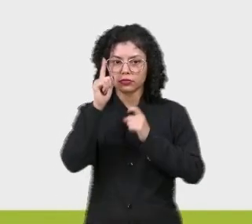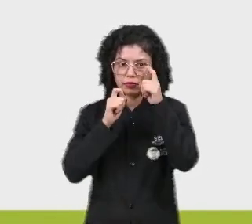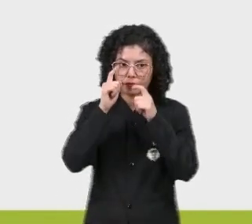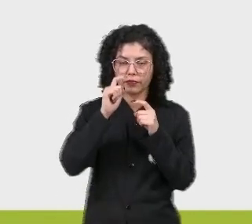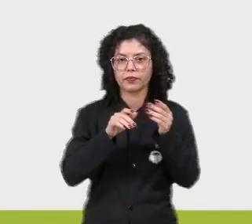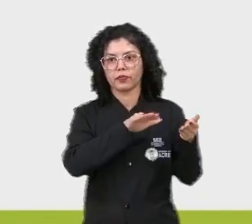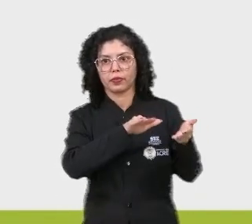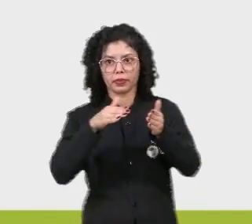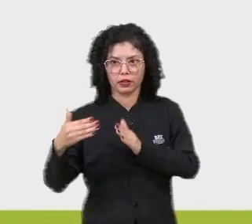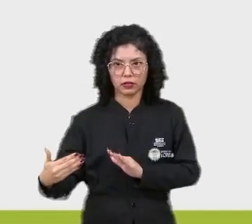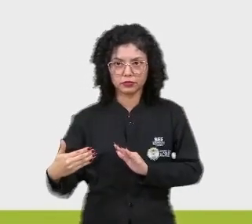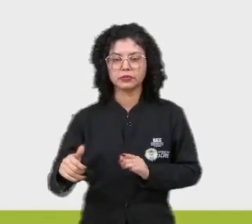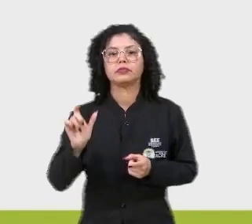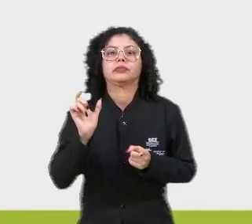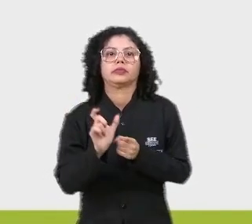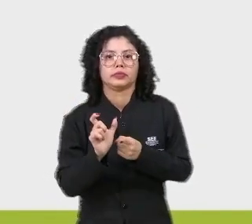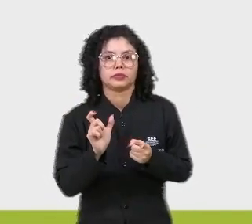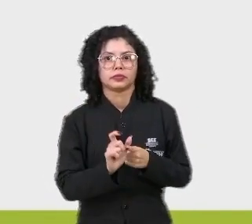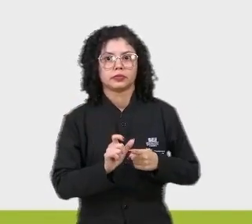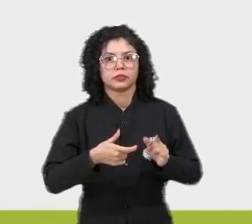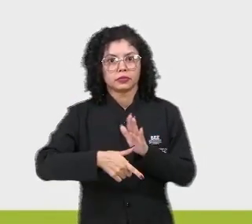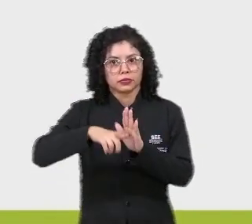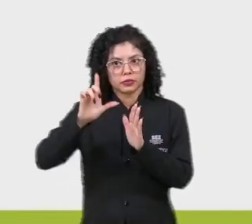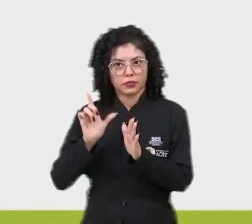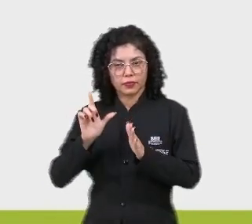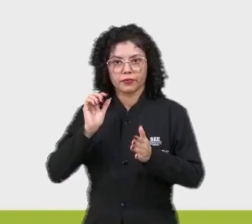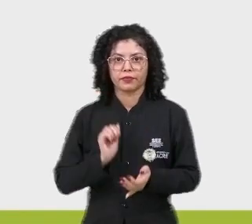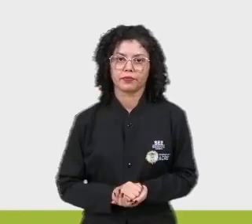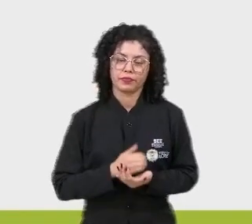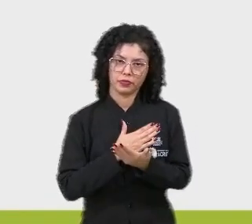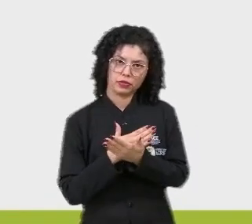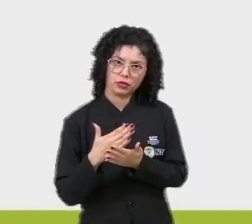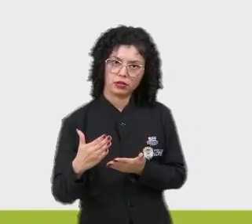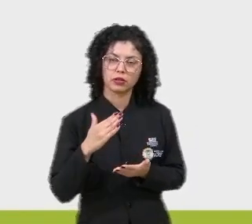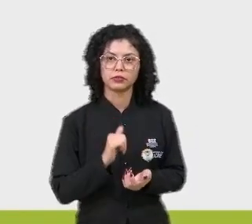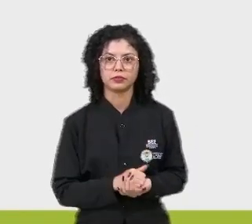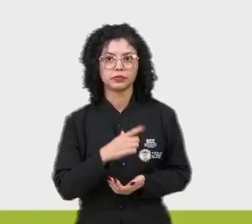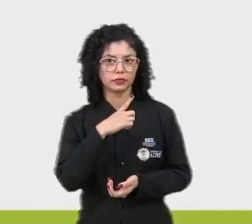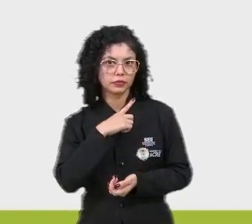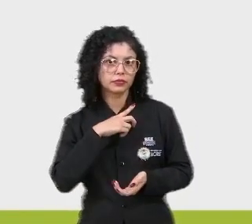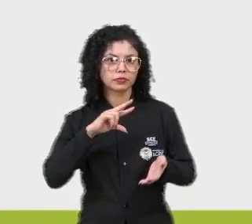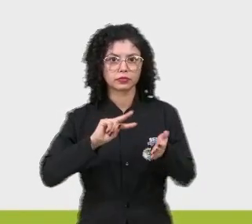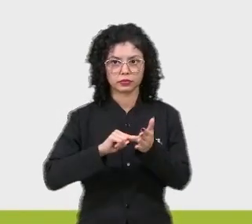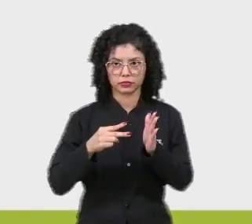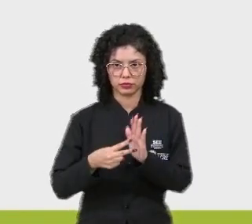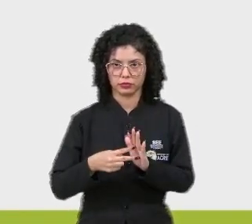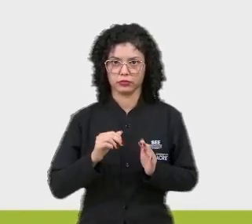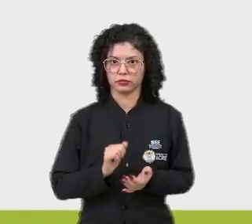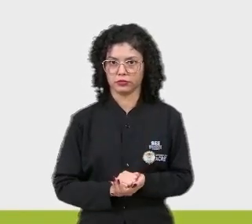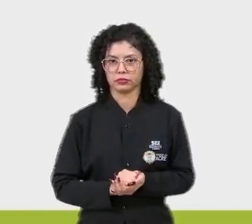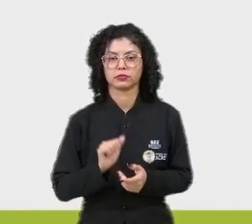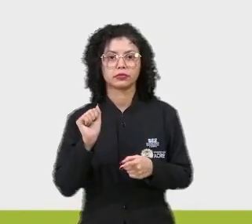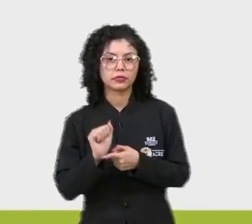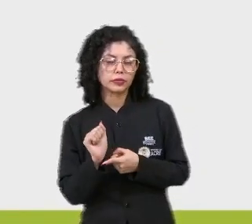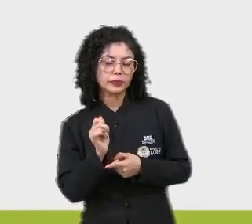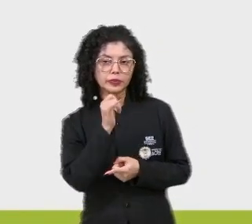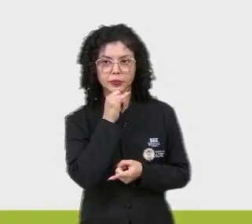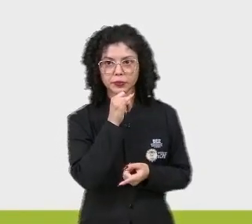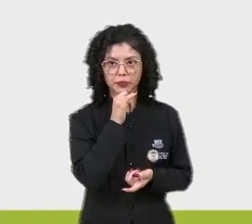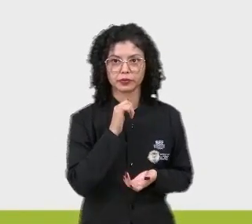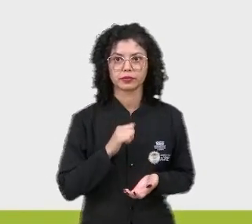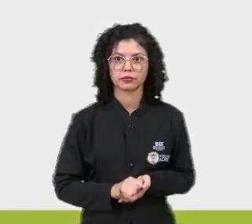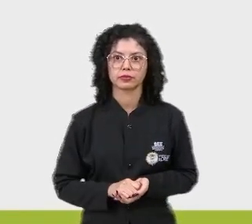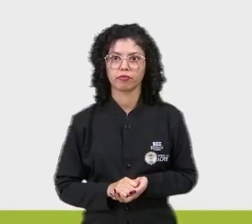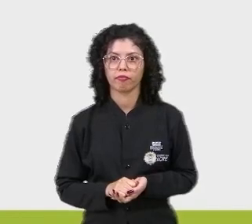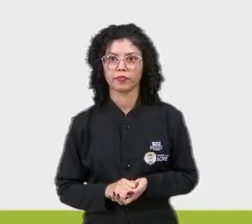é uma partezinha da palavra que vem antes ali no início e que tem um significado o a por exemplo né